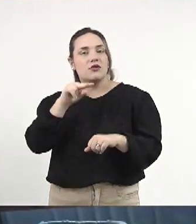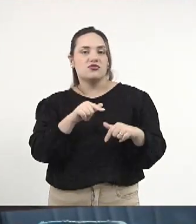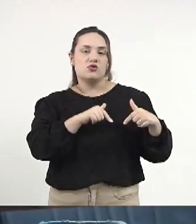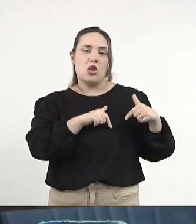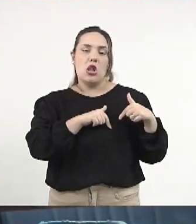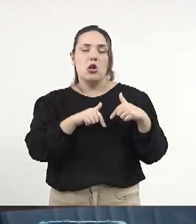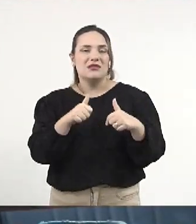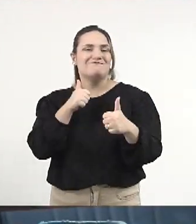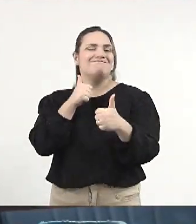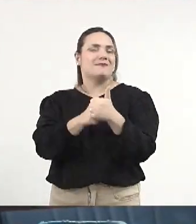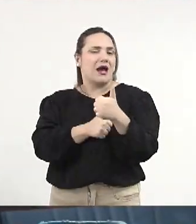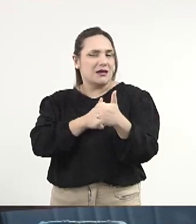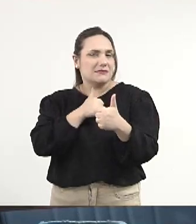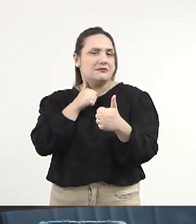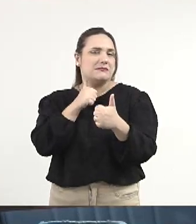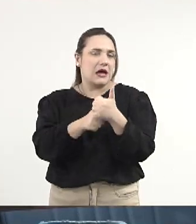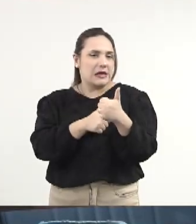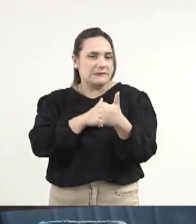vezes,